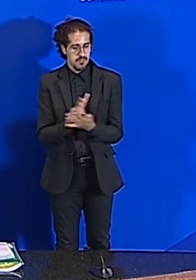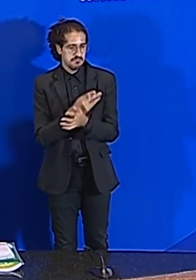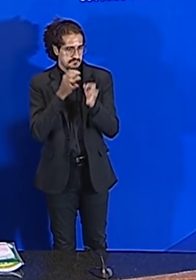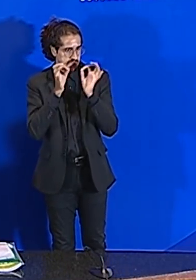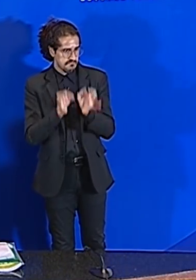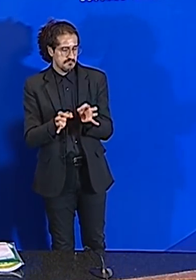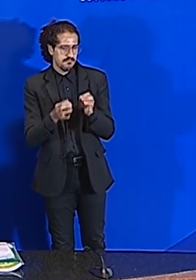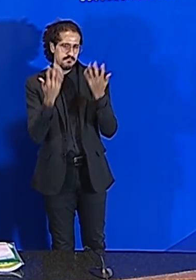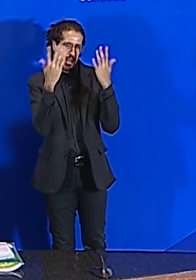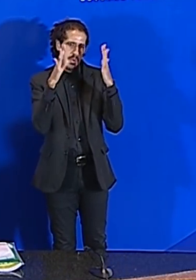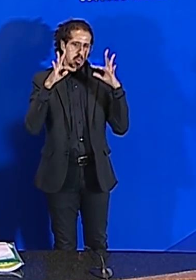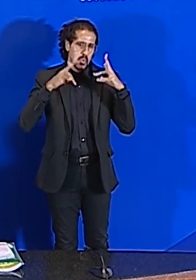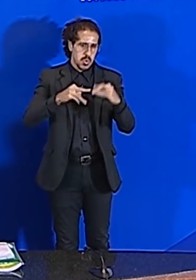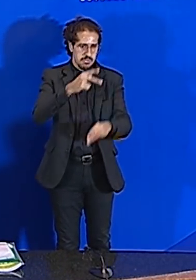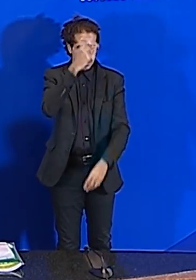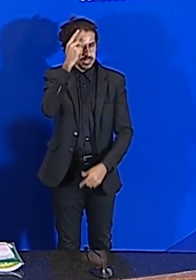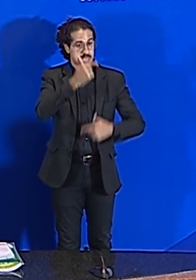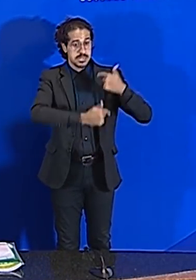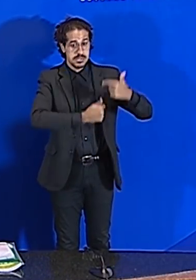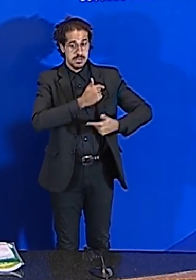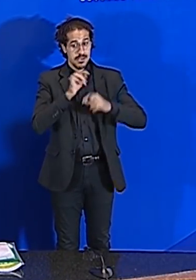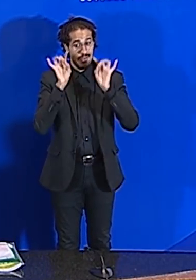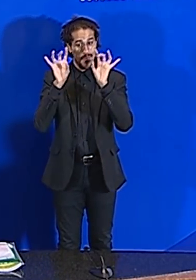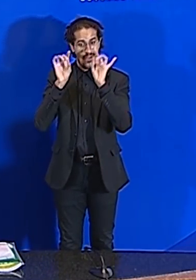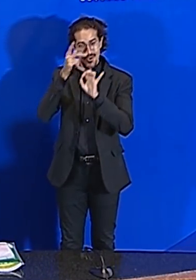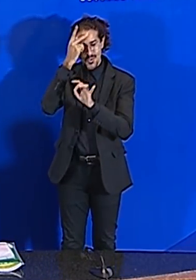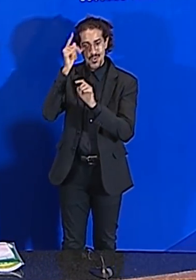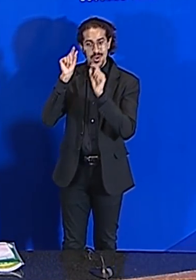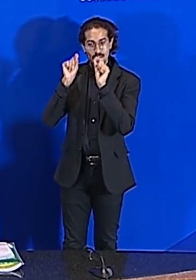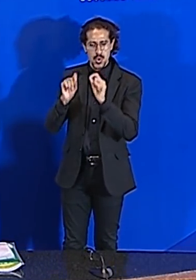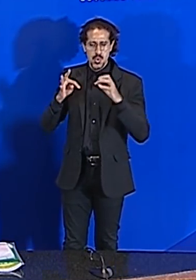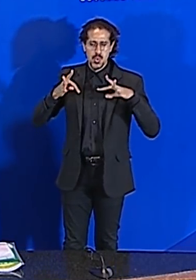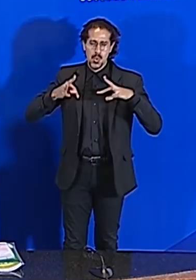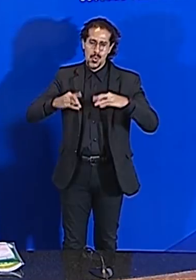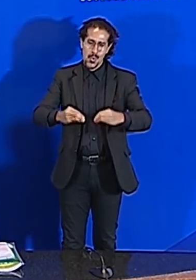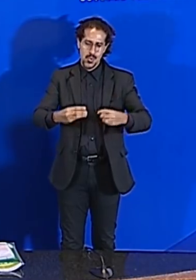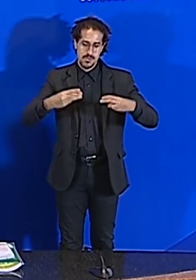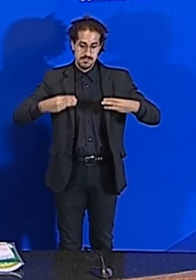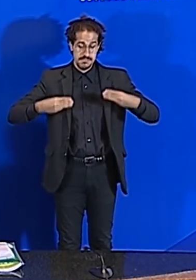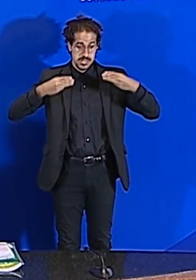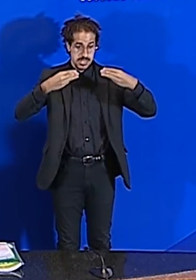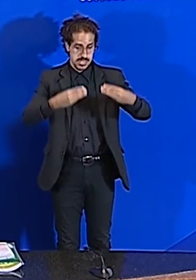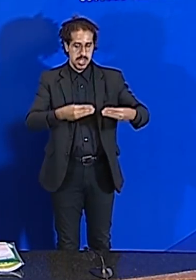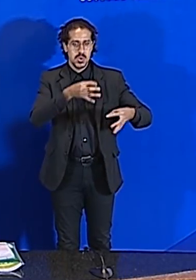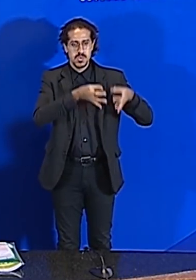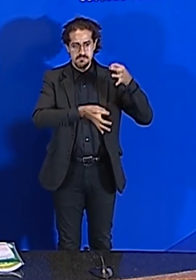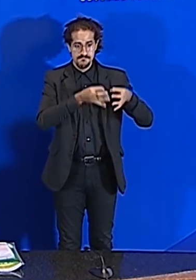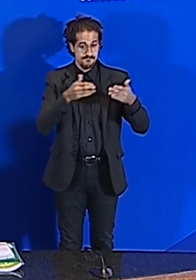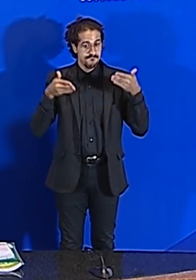todos envolvidos. Especial agradecimento a todo o Ministério da Justiça que